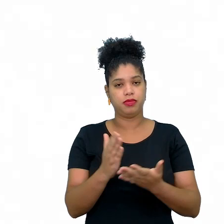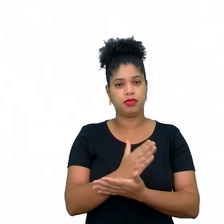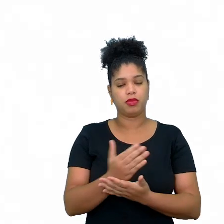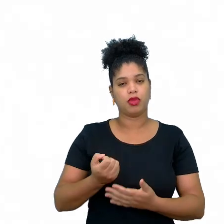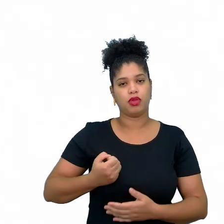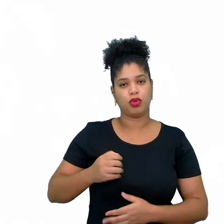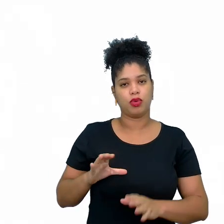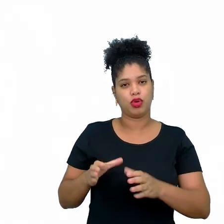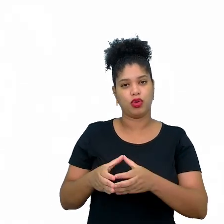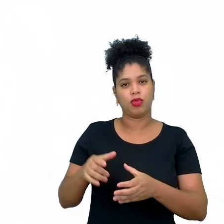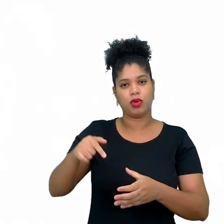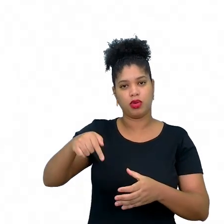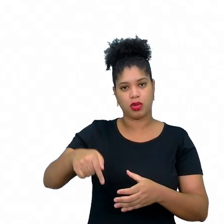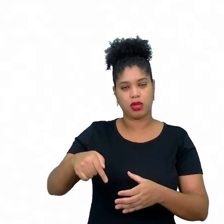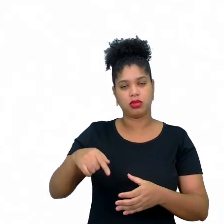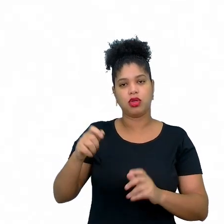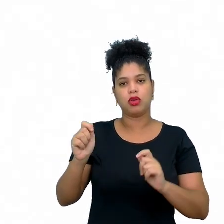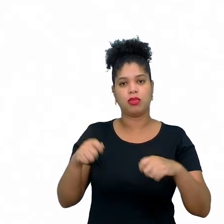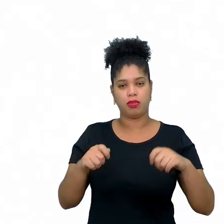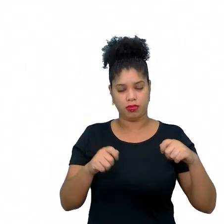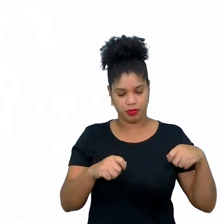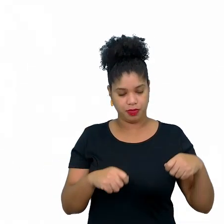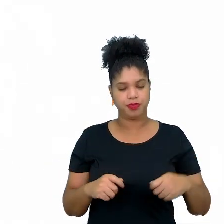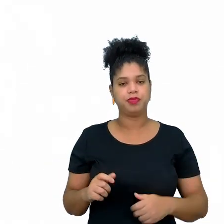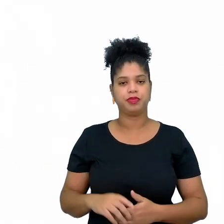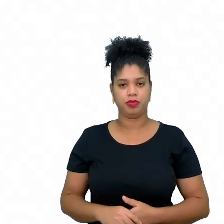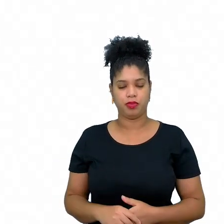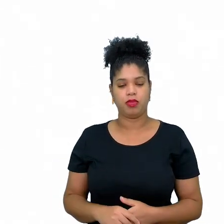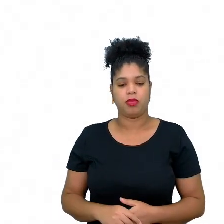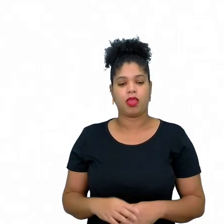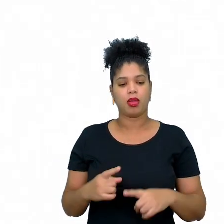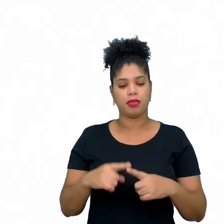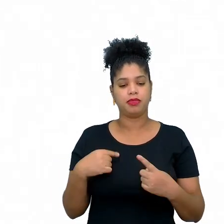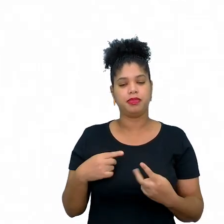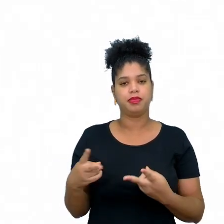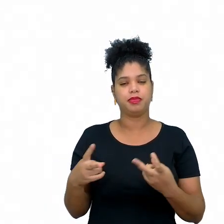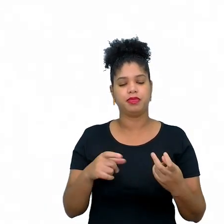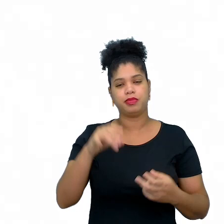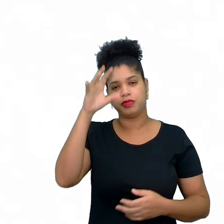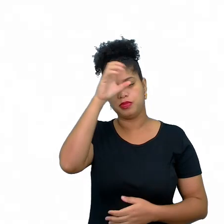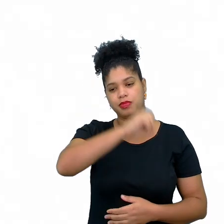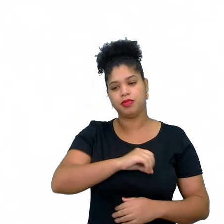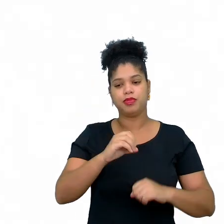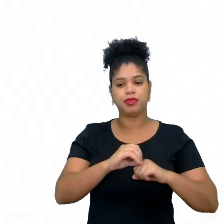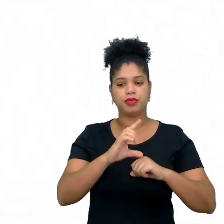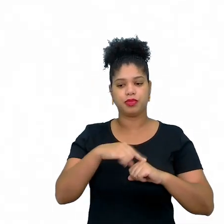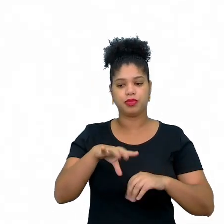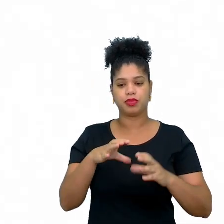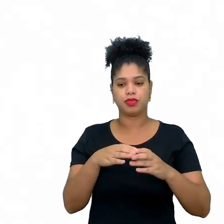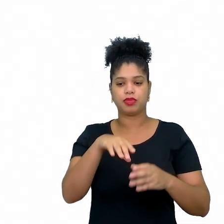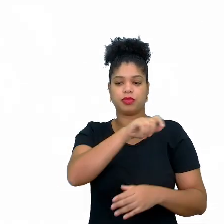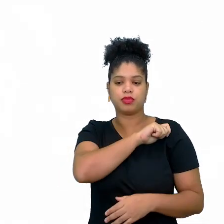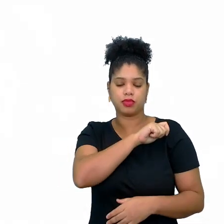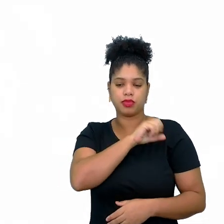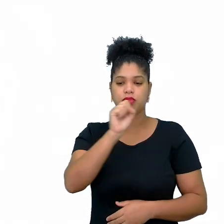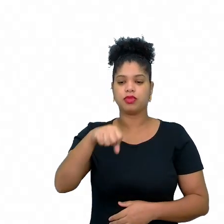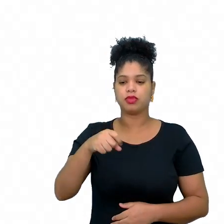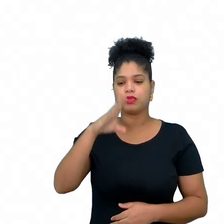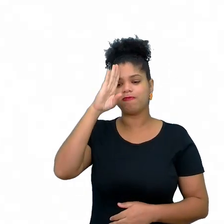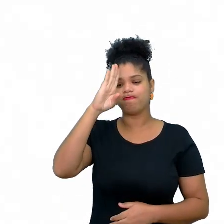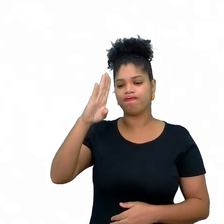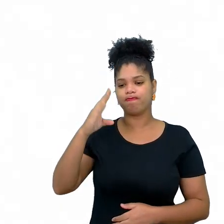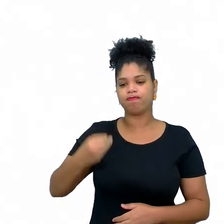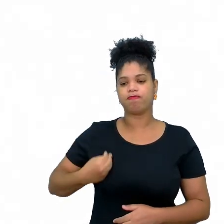conjunto de números reais, ele está presente em todo o aprendizado desses alunos. E principalmente,